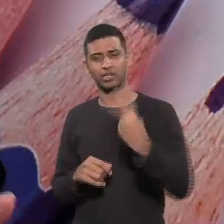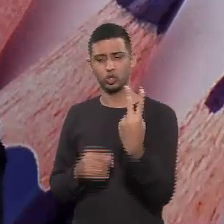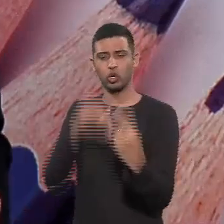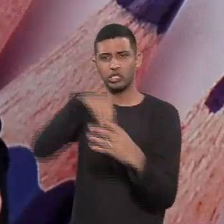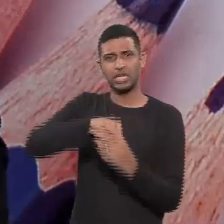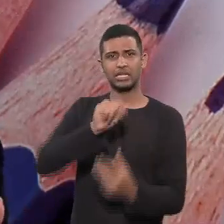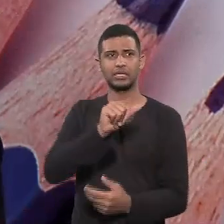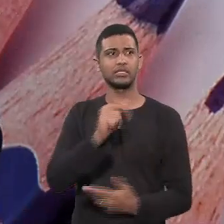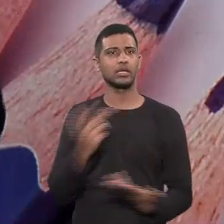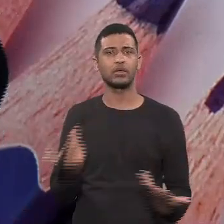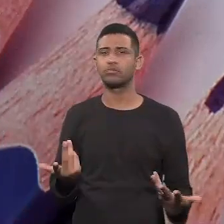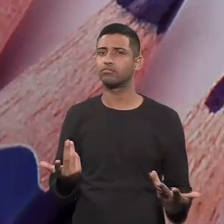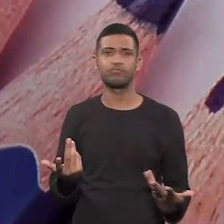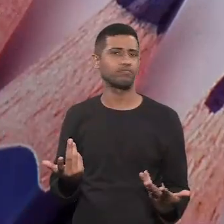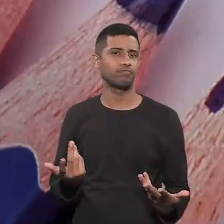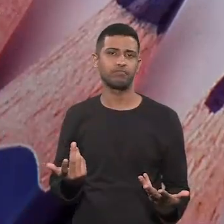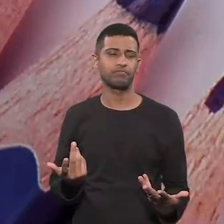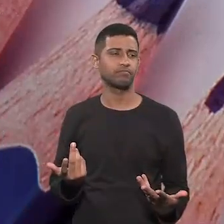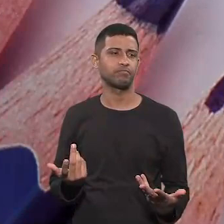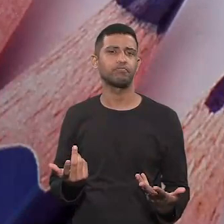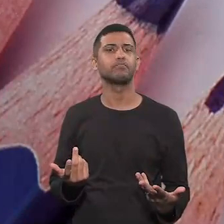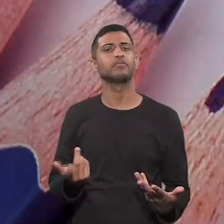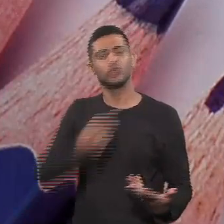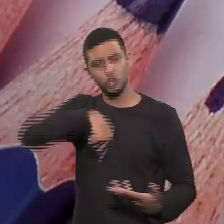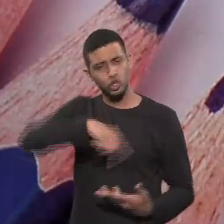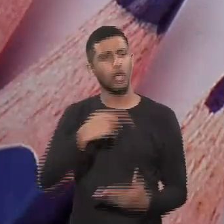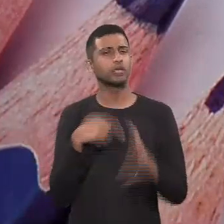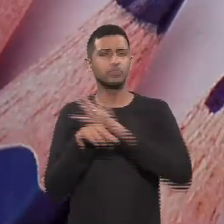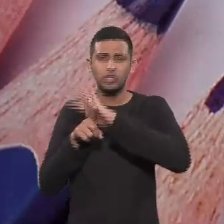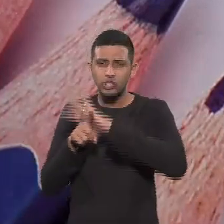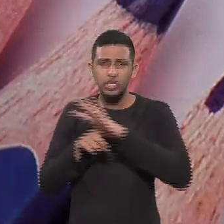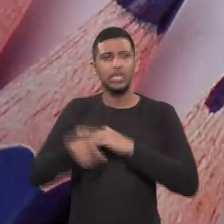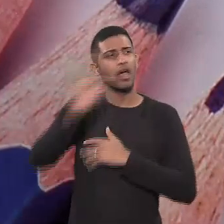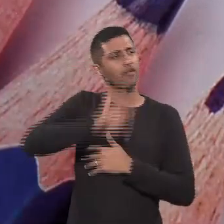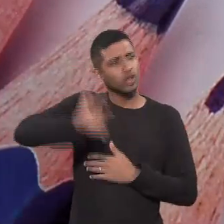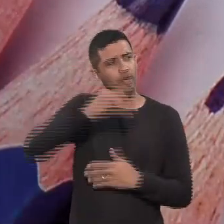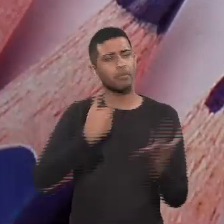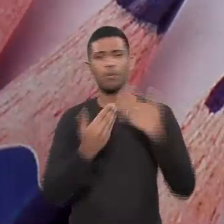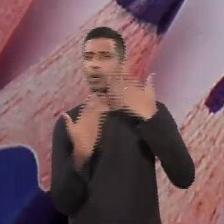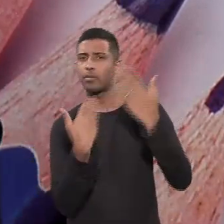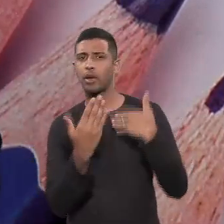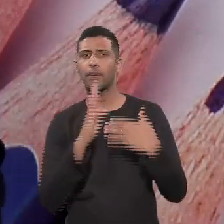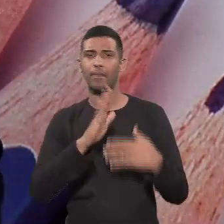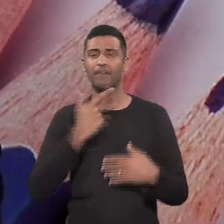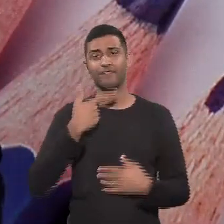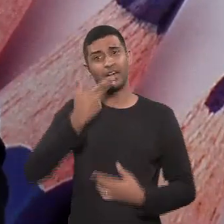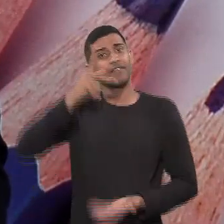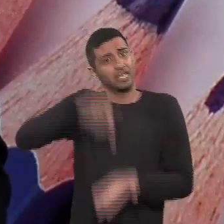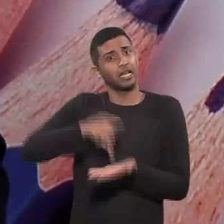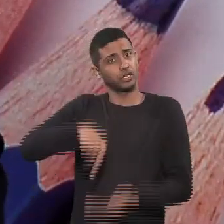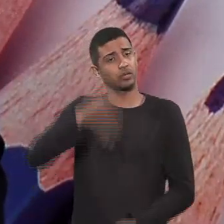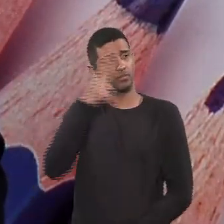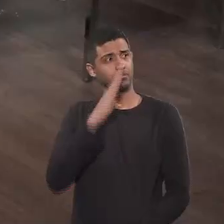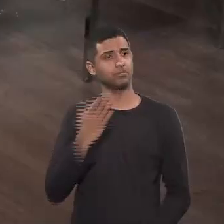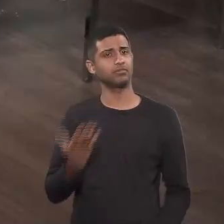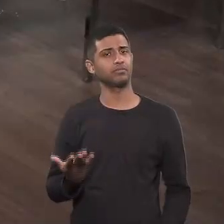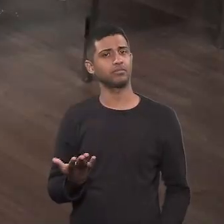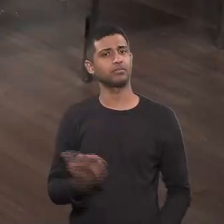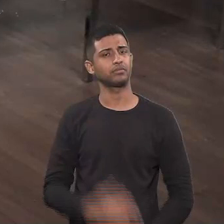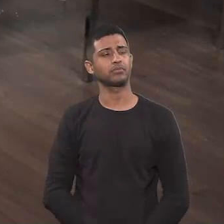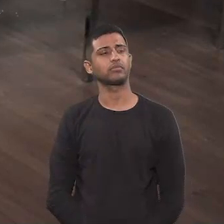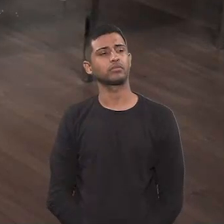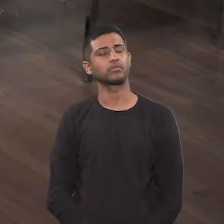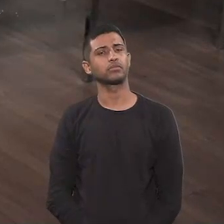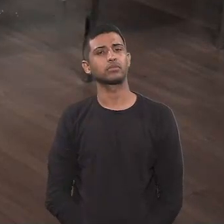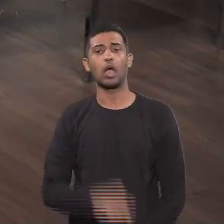o que o Alan está falando. A gente pesquisa, a gente filosofa e a gente, né? Mas a gente está aqui na realidade. Nós somos do chão da escola.